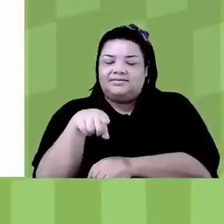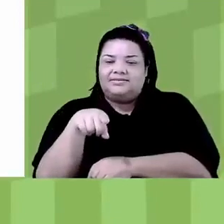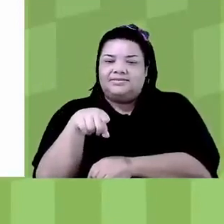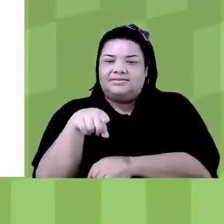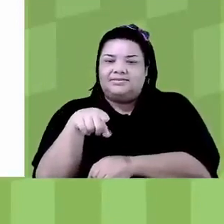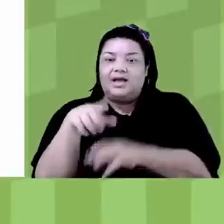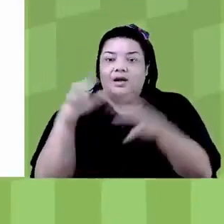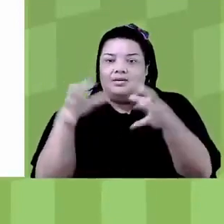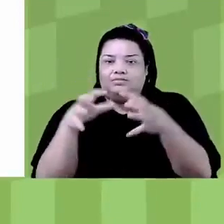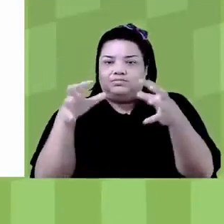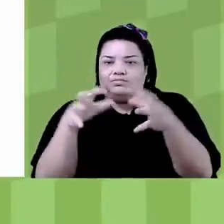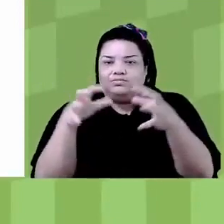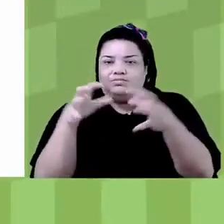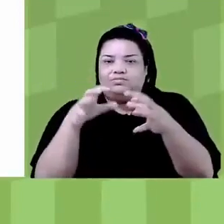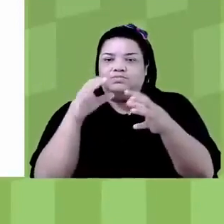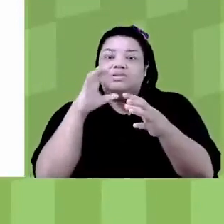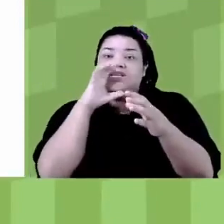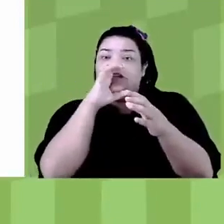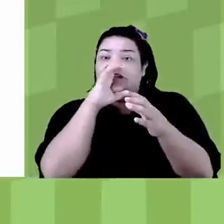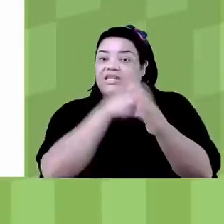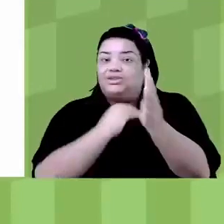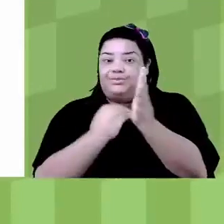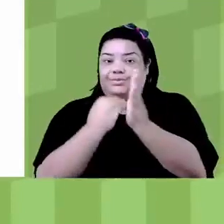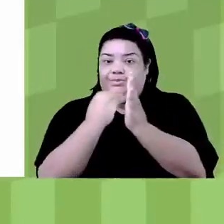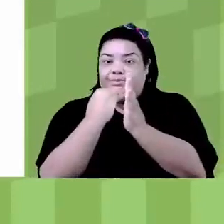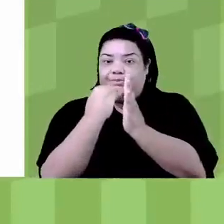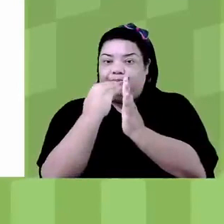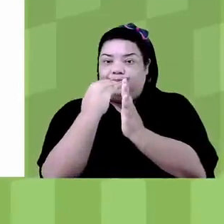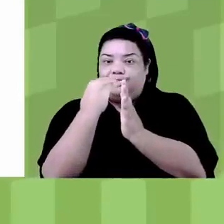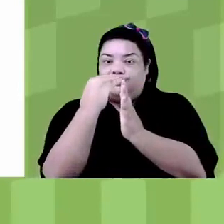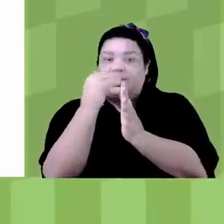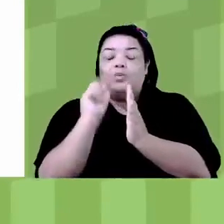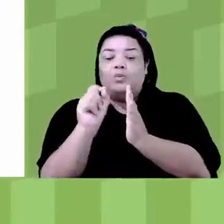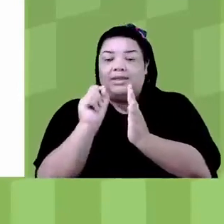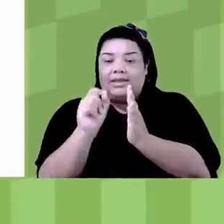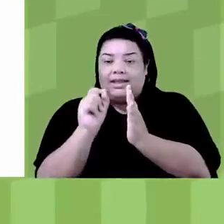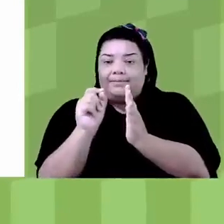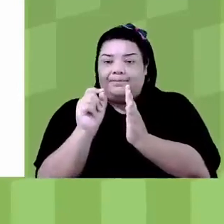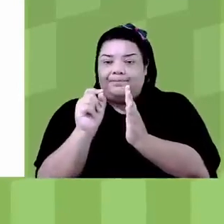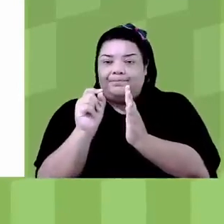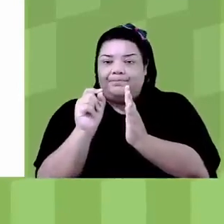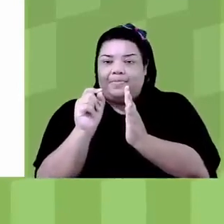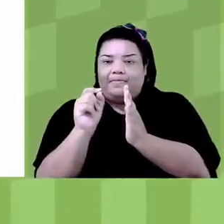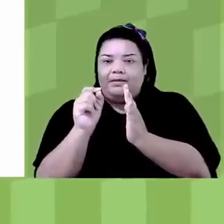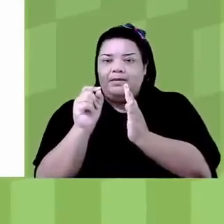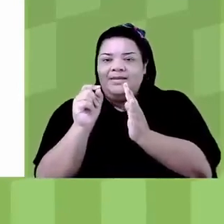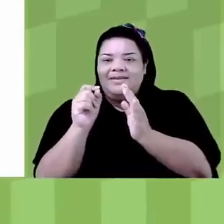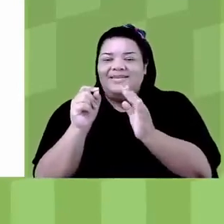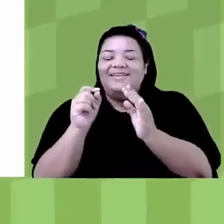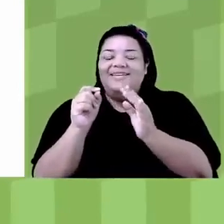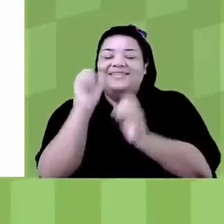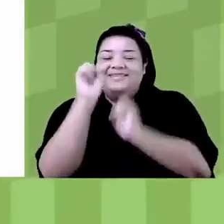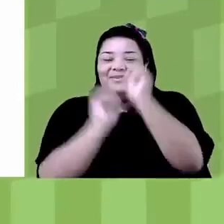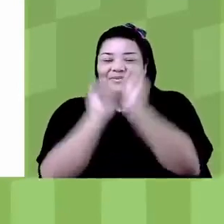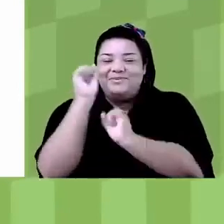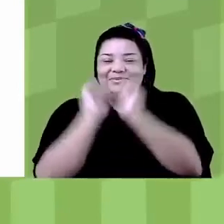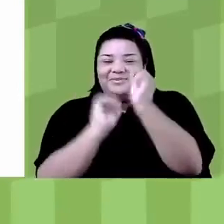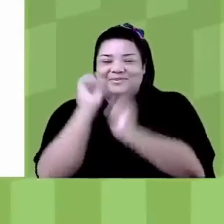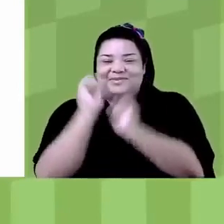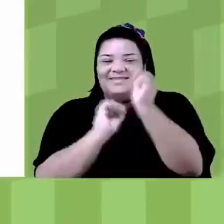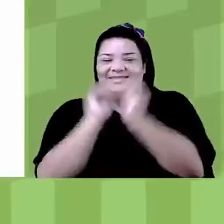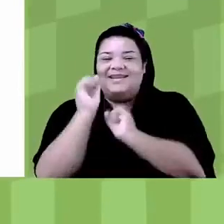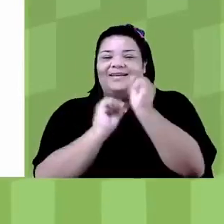energia na indústria, transporte e do uso nos edifícios, embora ainda existam alguns usos